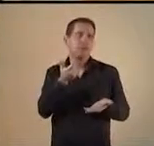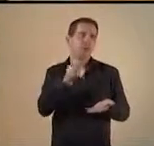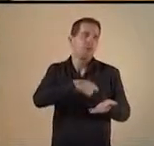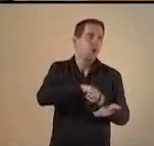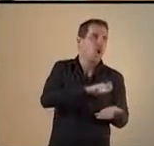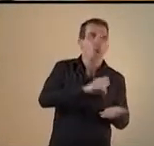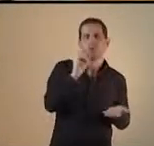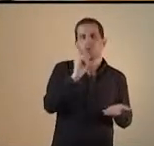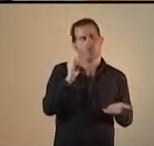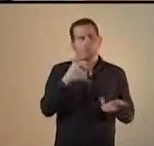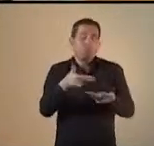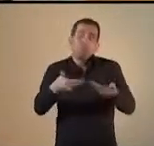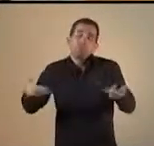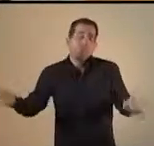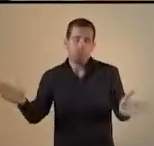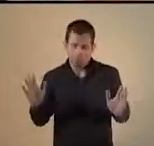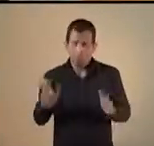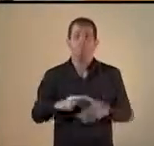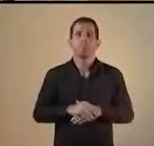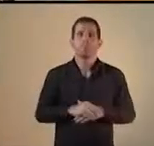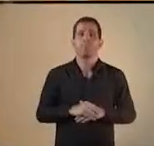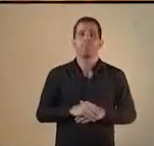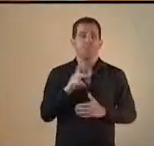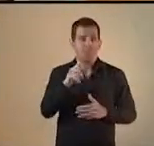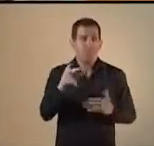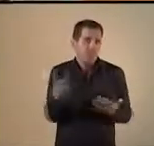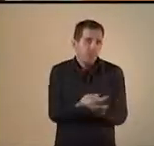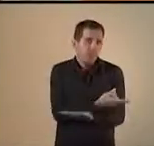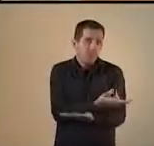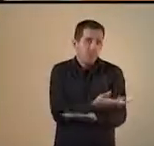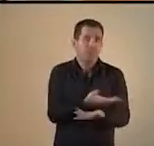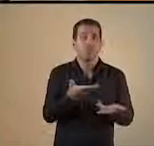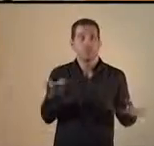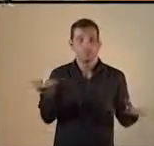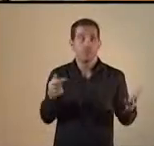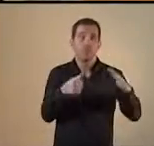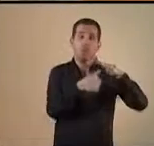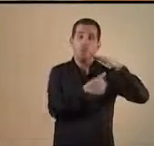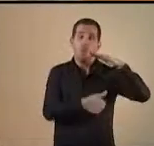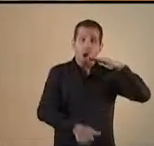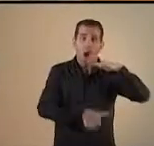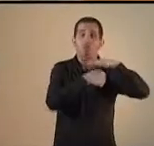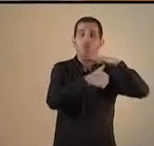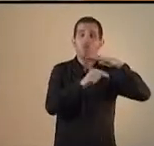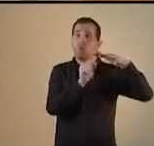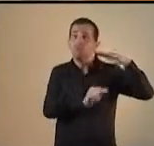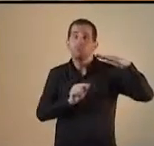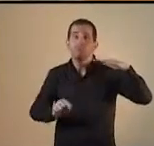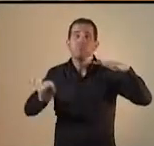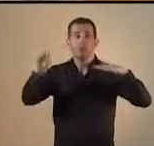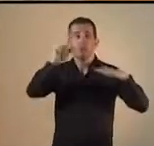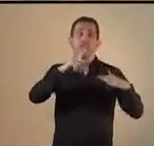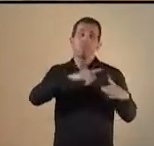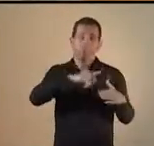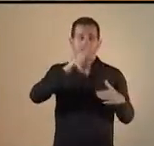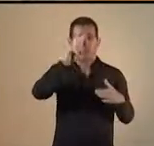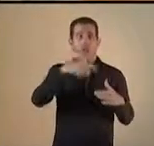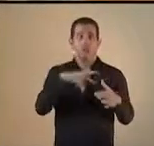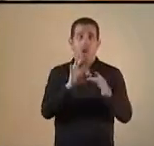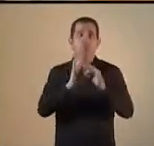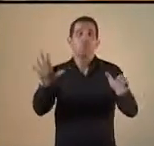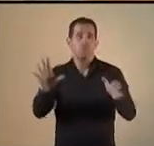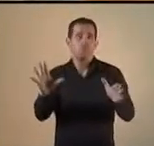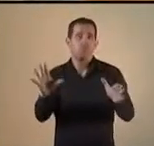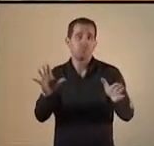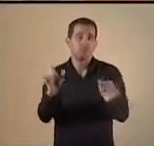enfim. Né? Então, é isso que acontece. Os reitores das universidades, eles têm essa autonomia de